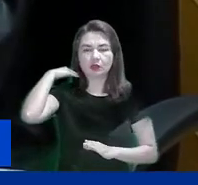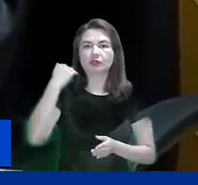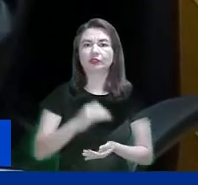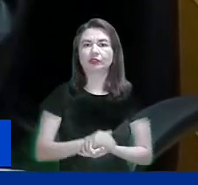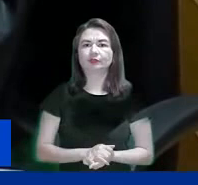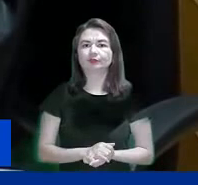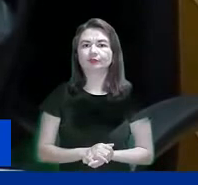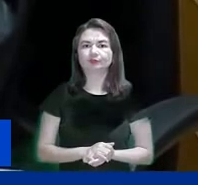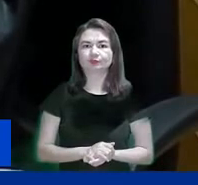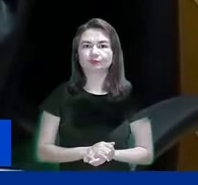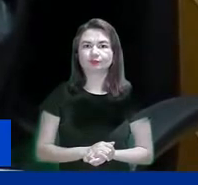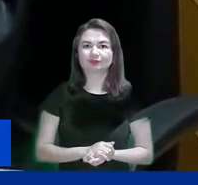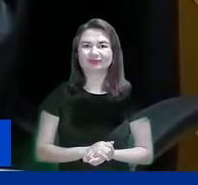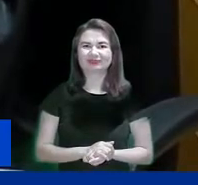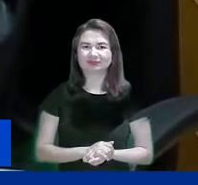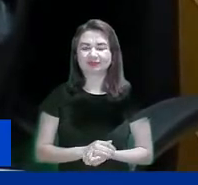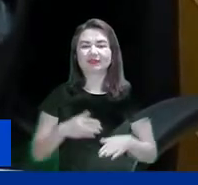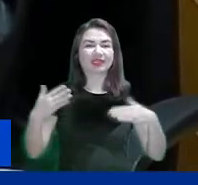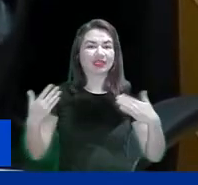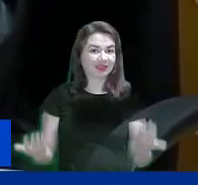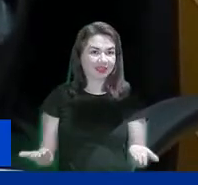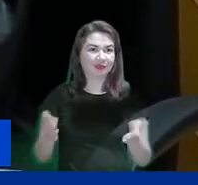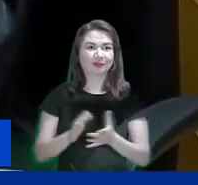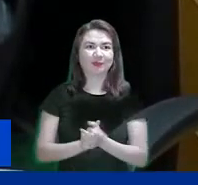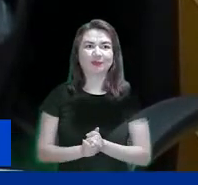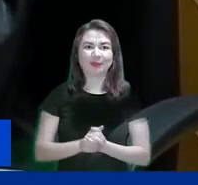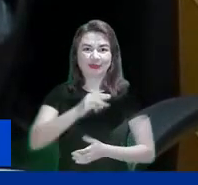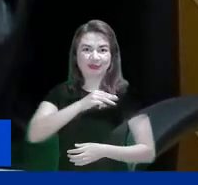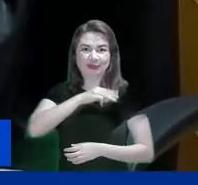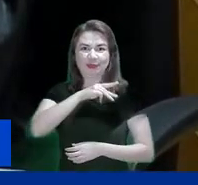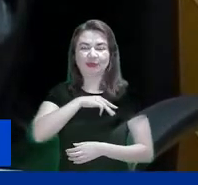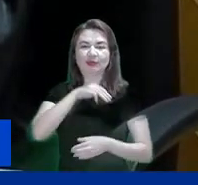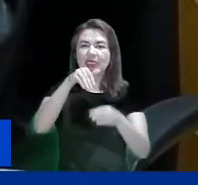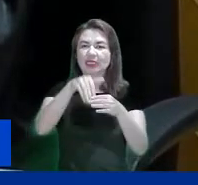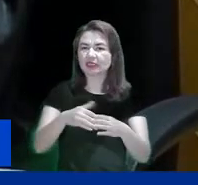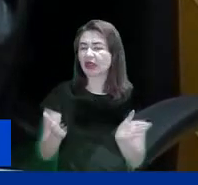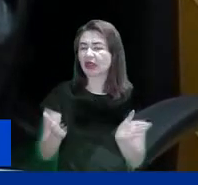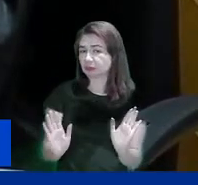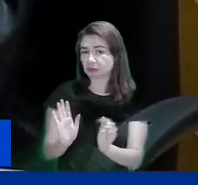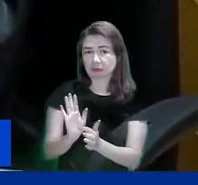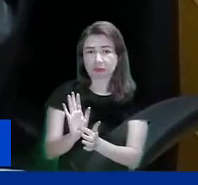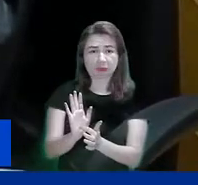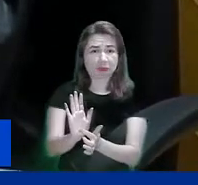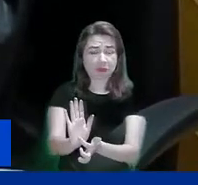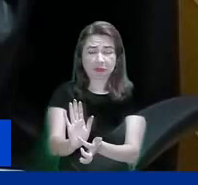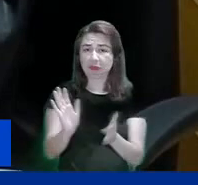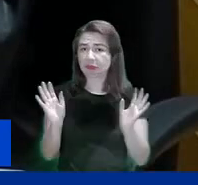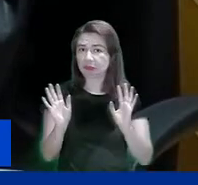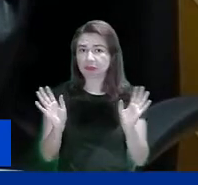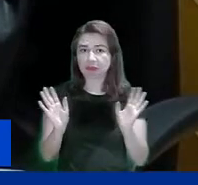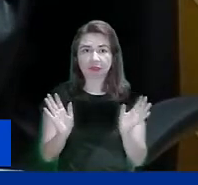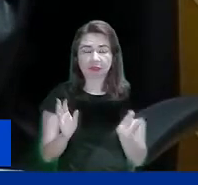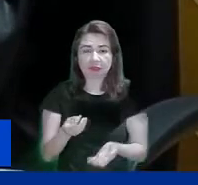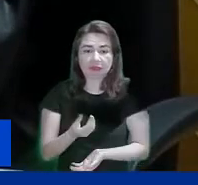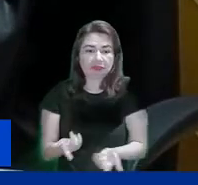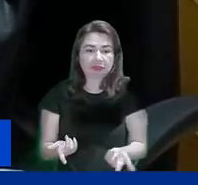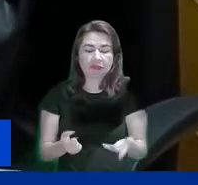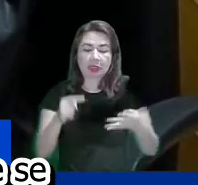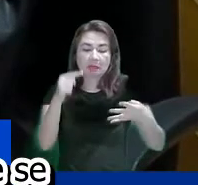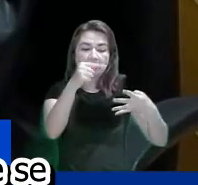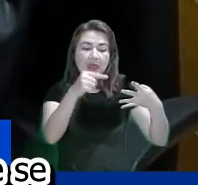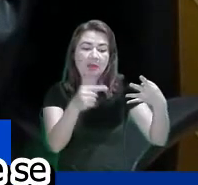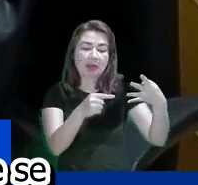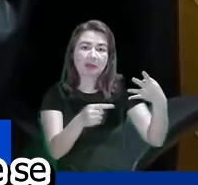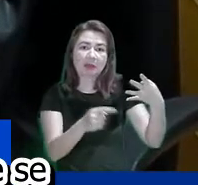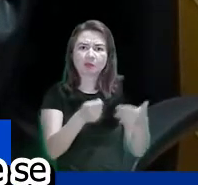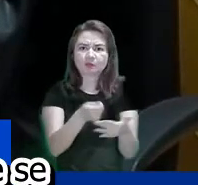com ressalvas. Em contraponto, o Ministério Público alegou que a embargante não demonstrou a existência dos requisitos obrigatórios